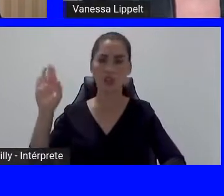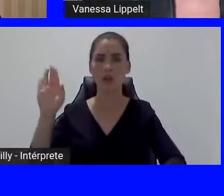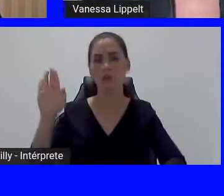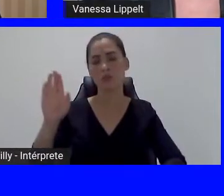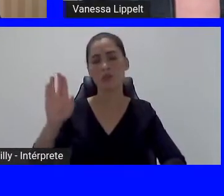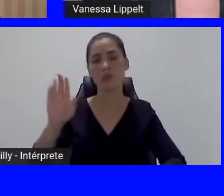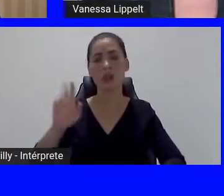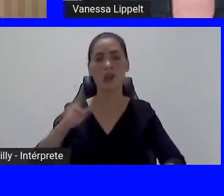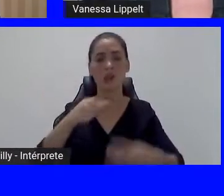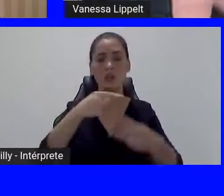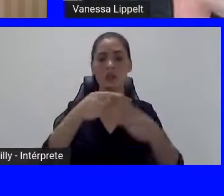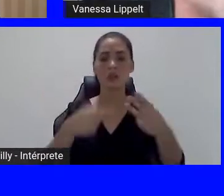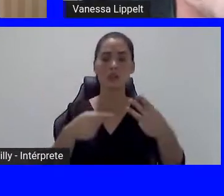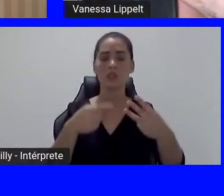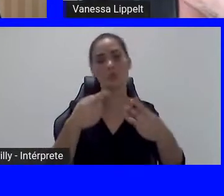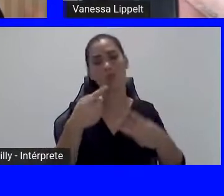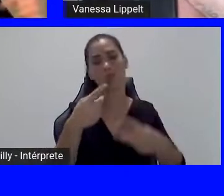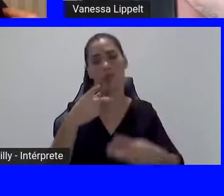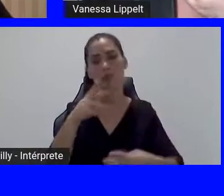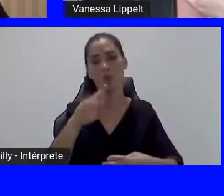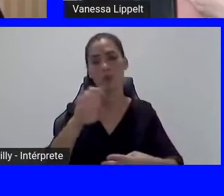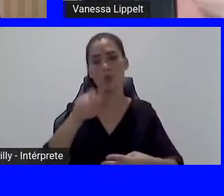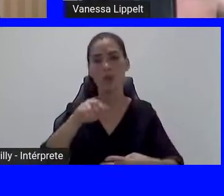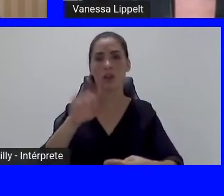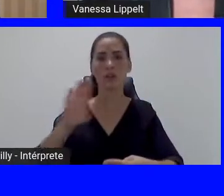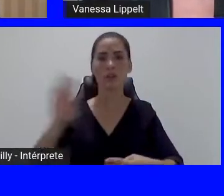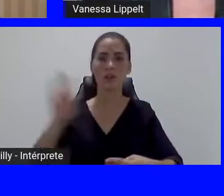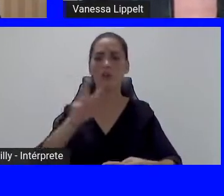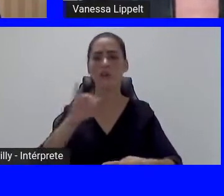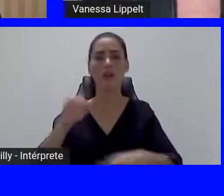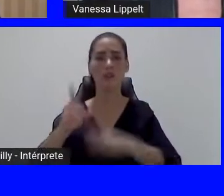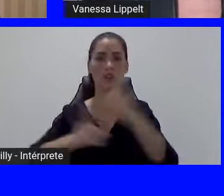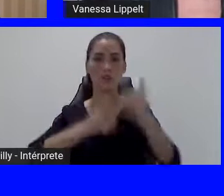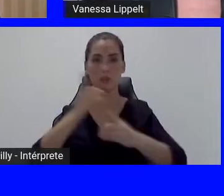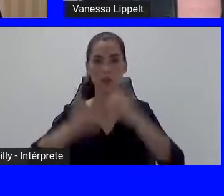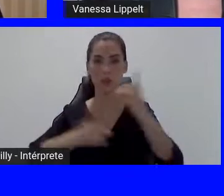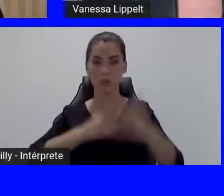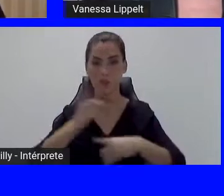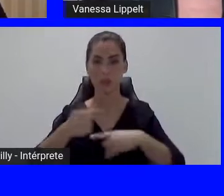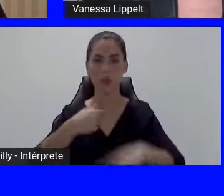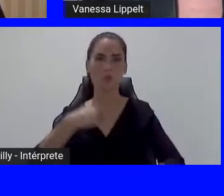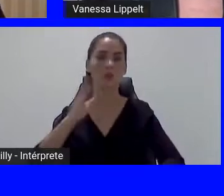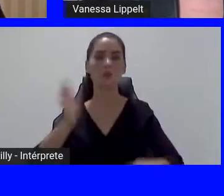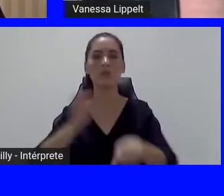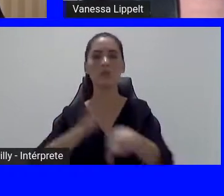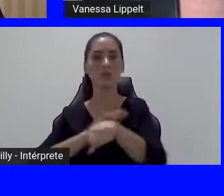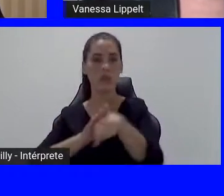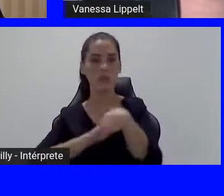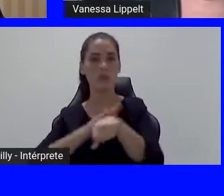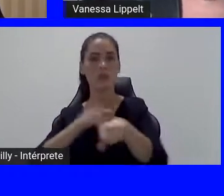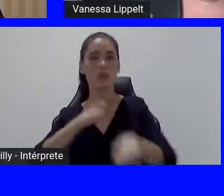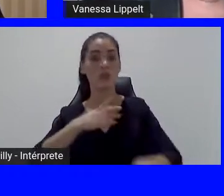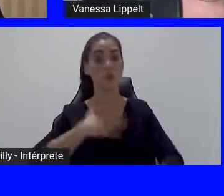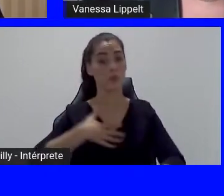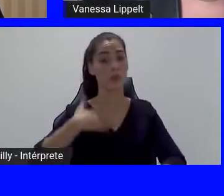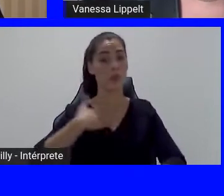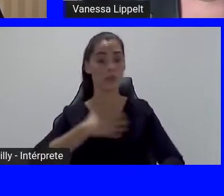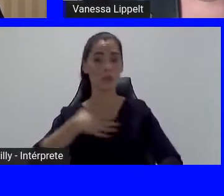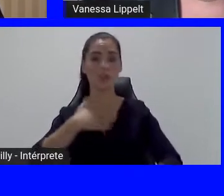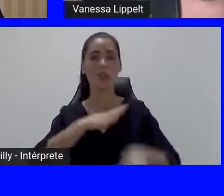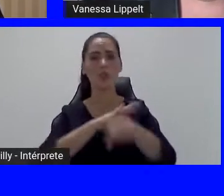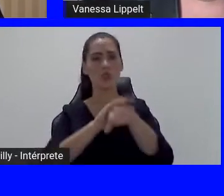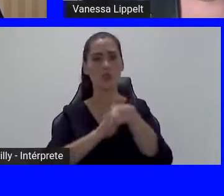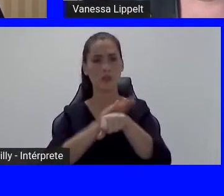vão começar a ter diálogos mais constantes. Mas nós já estamos conversando. Eu mesmo já tive o privilégio de conversar com praticamente todos